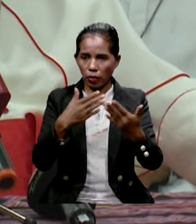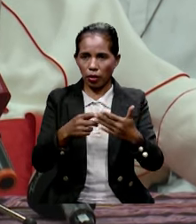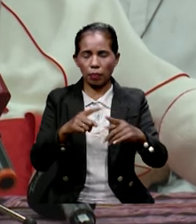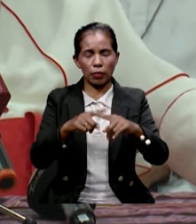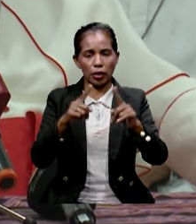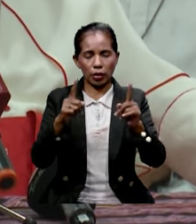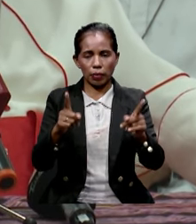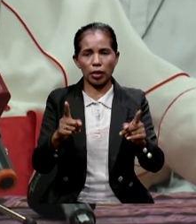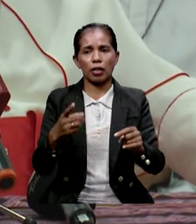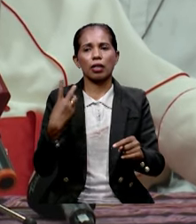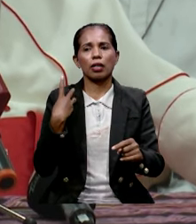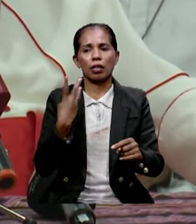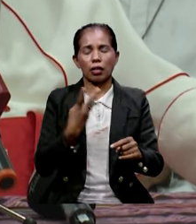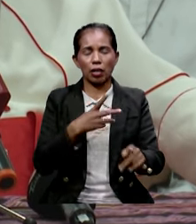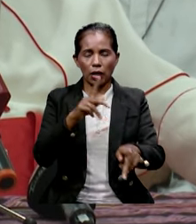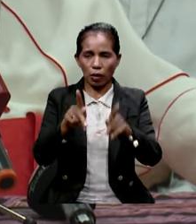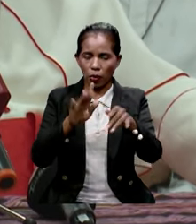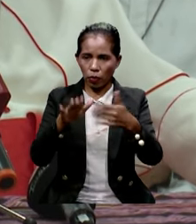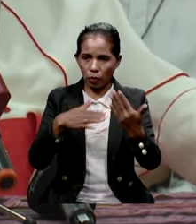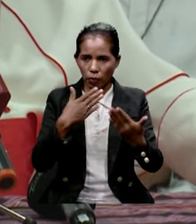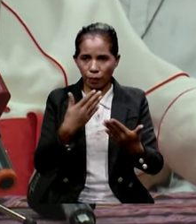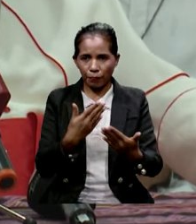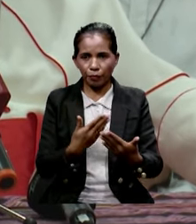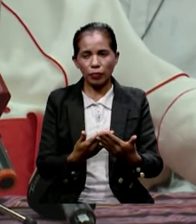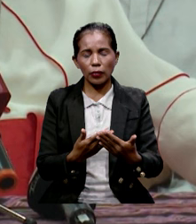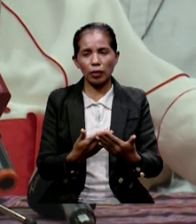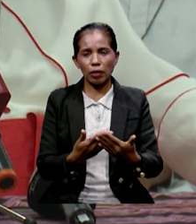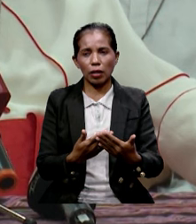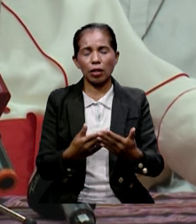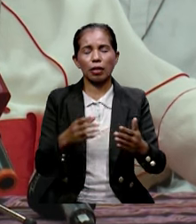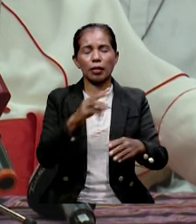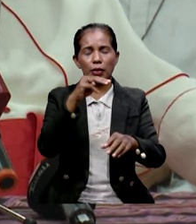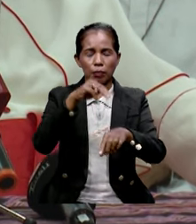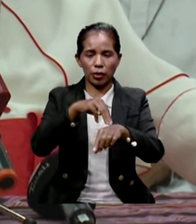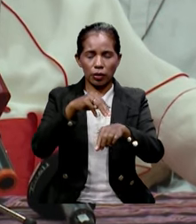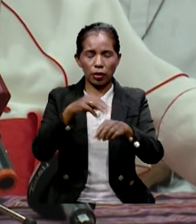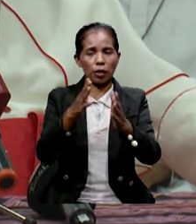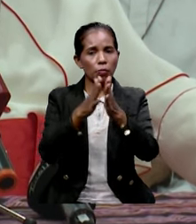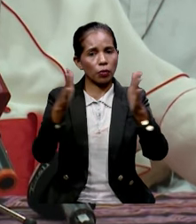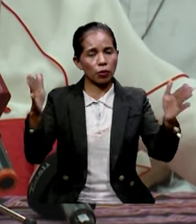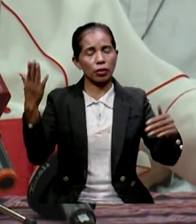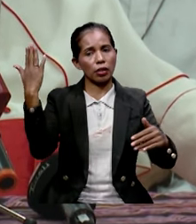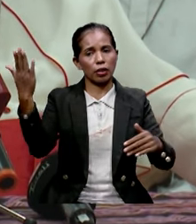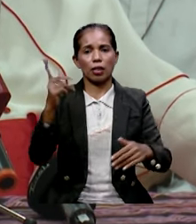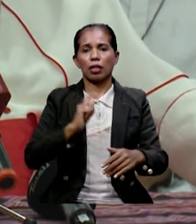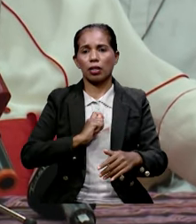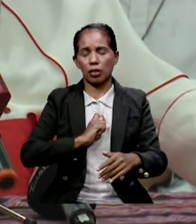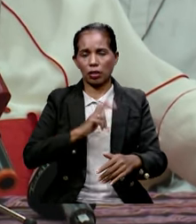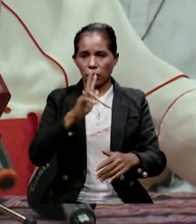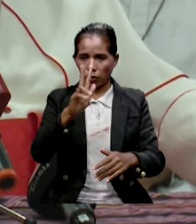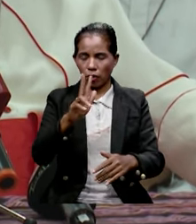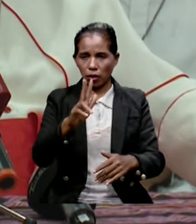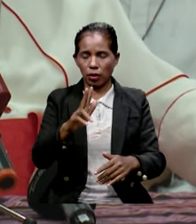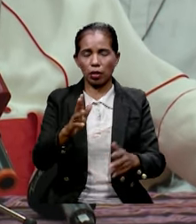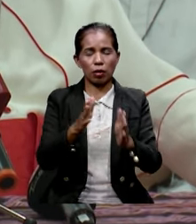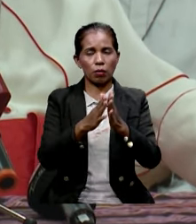ainda mais o povo. O povo na grande missa que terá em Tassitolo. Então, a